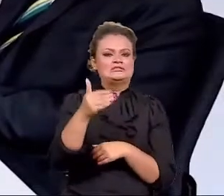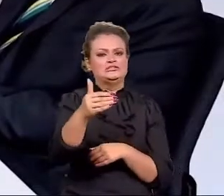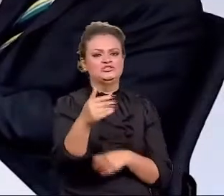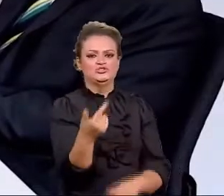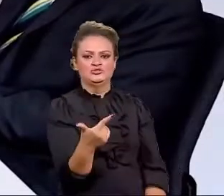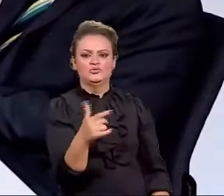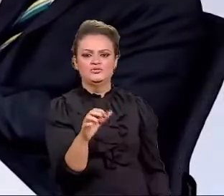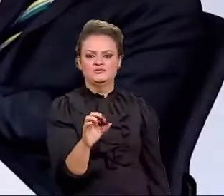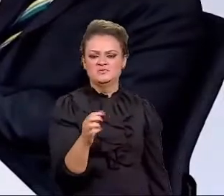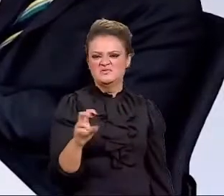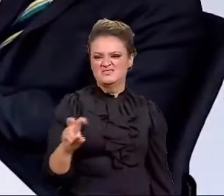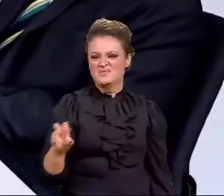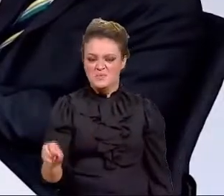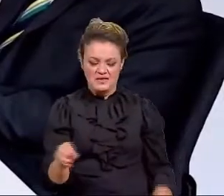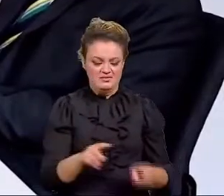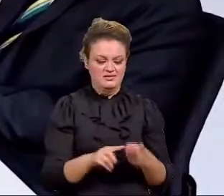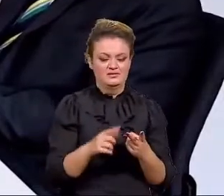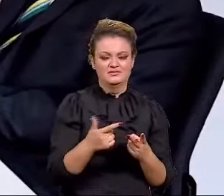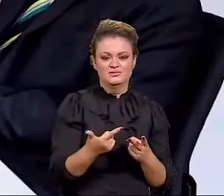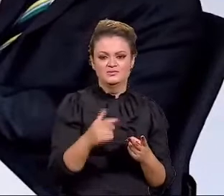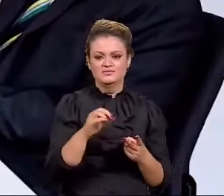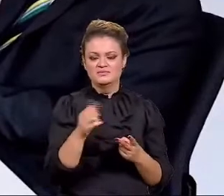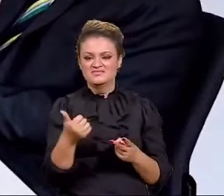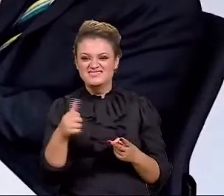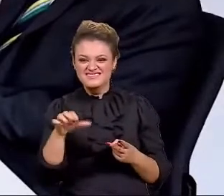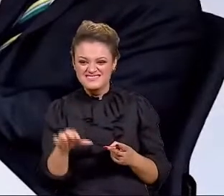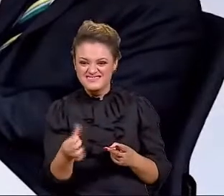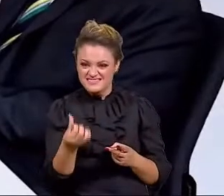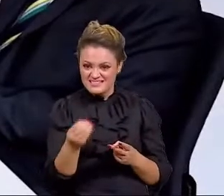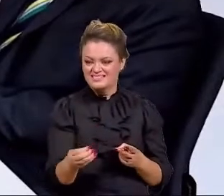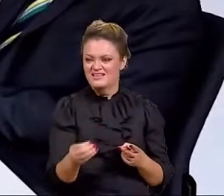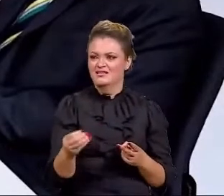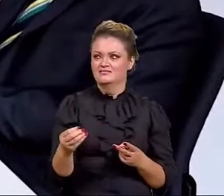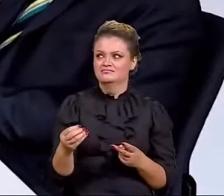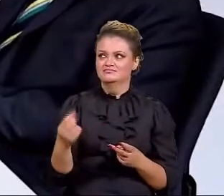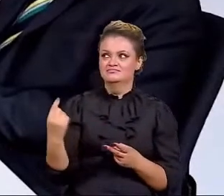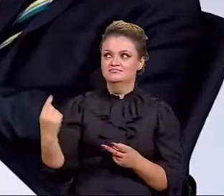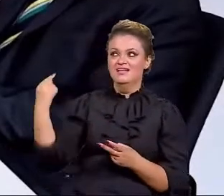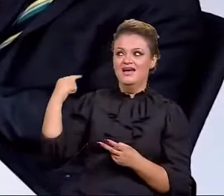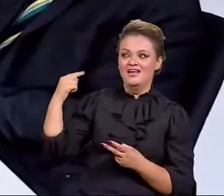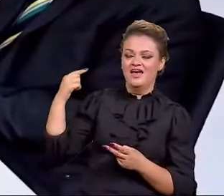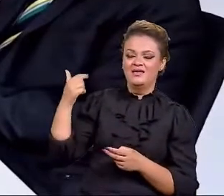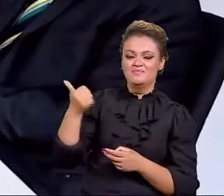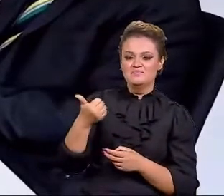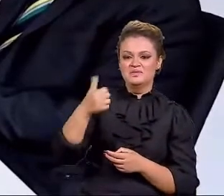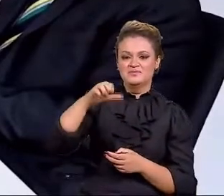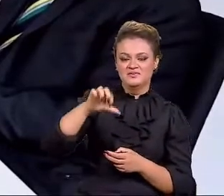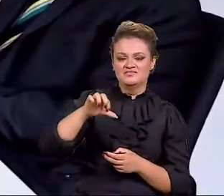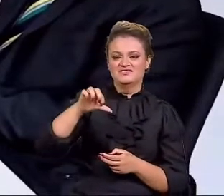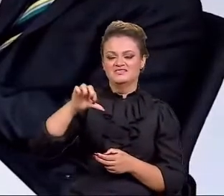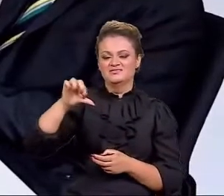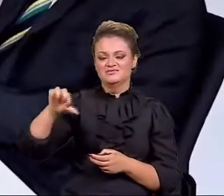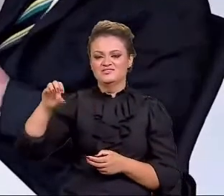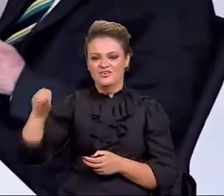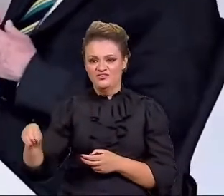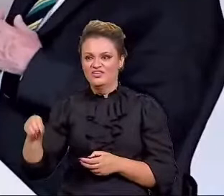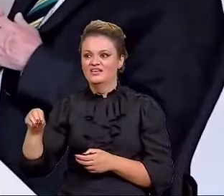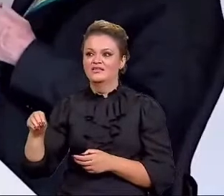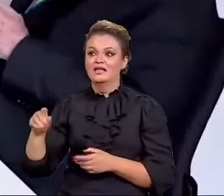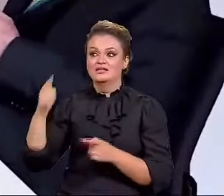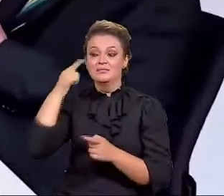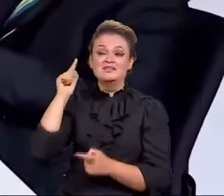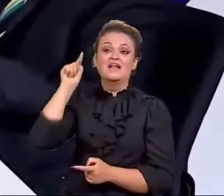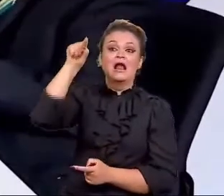em 92, falava de metas de 2010, 2020, e muito pouco foi feito. O senhor sente essa